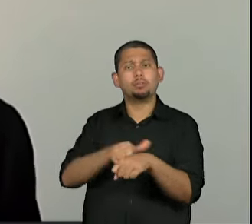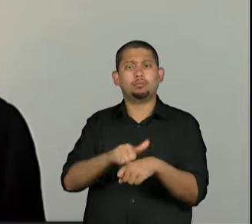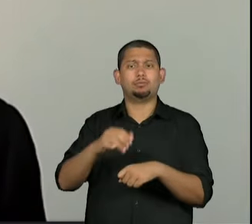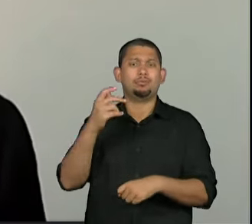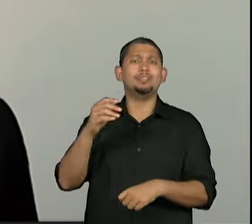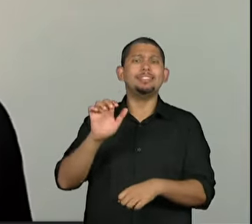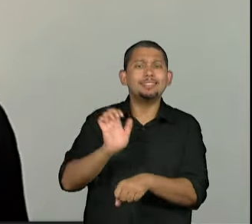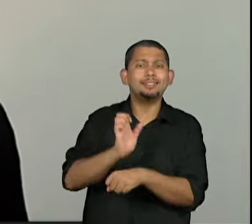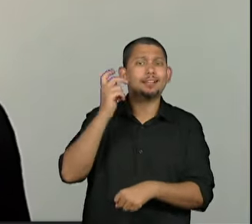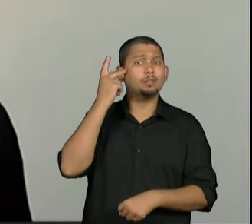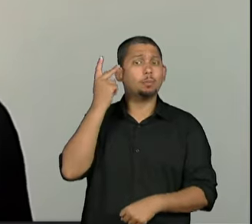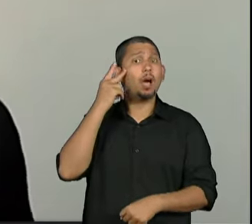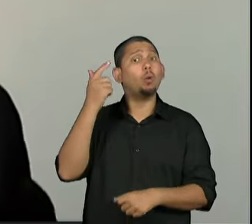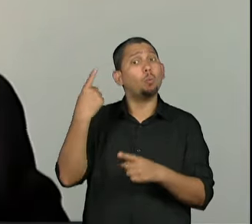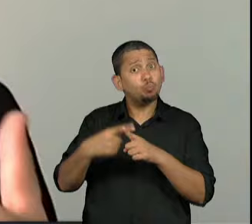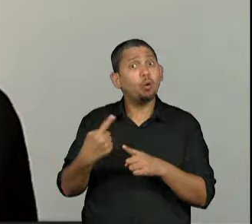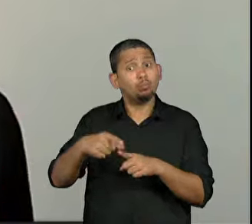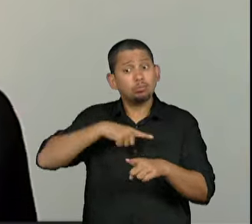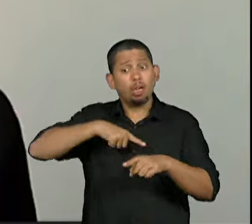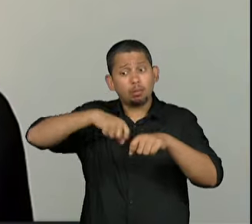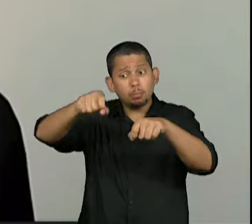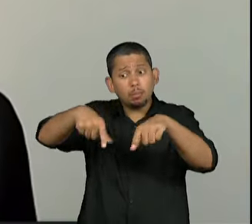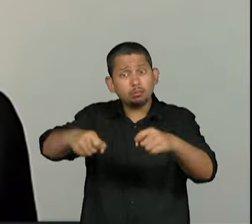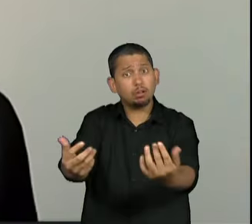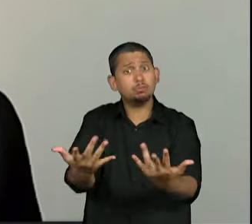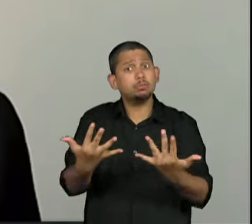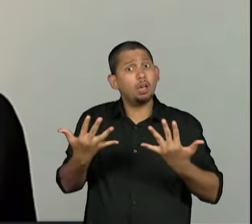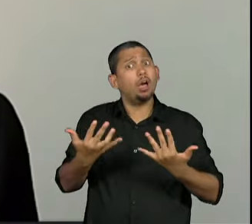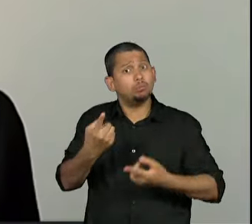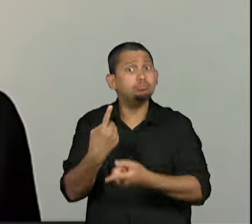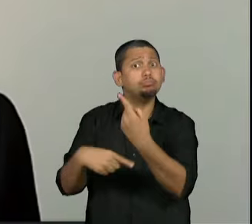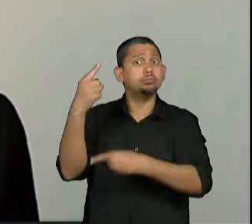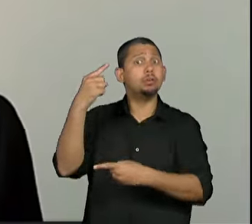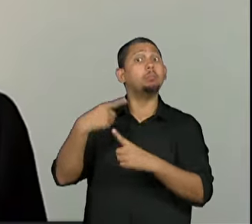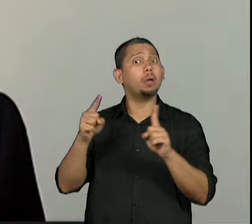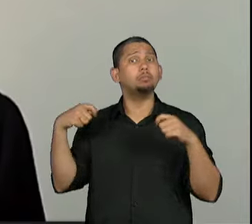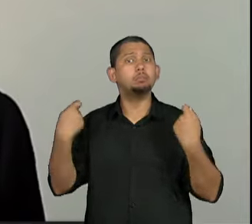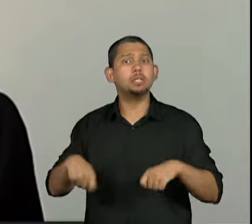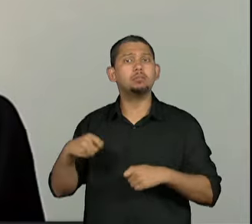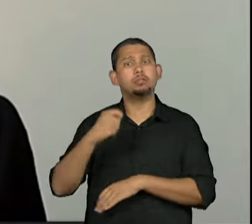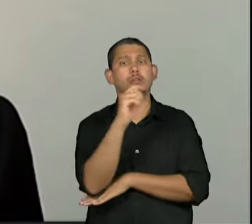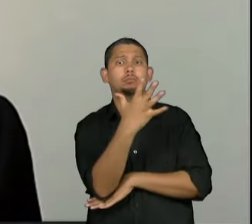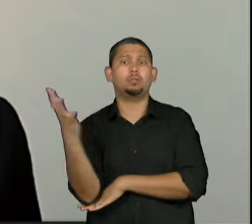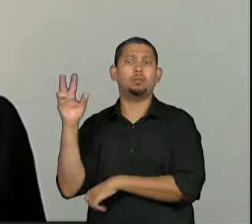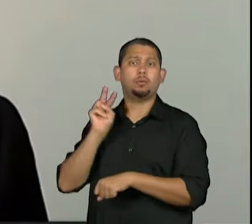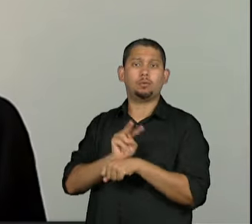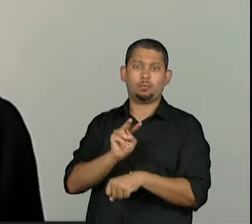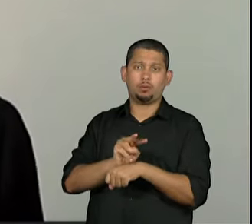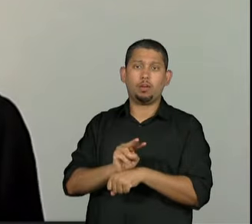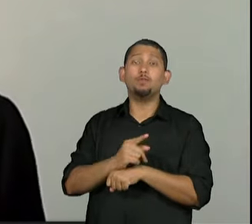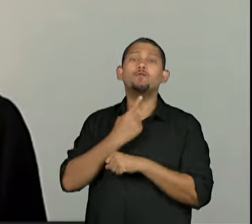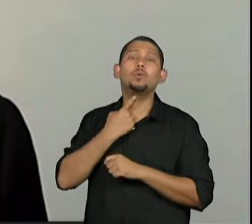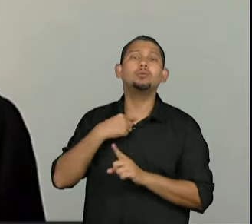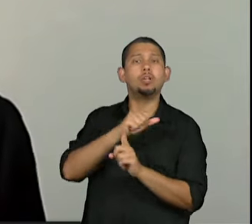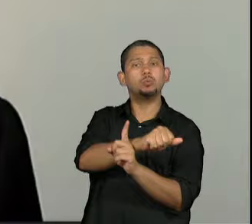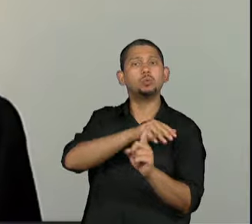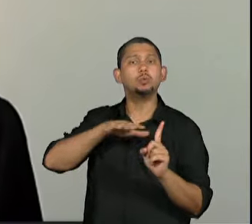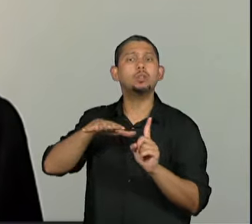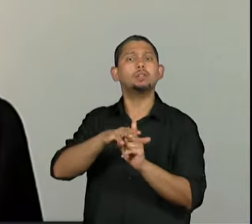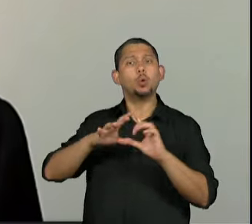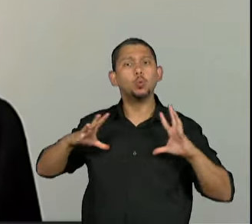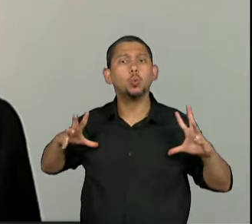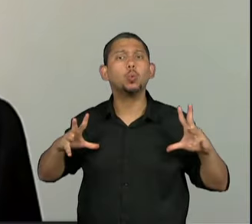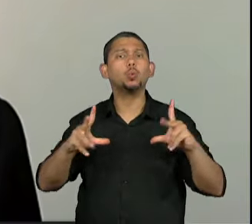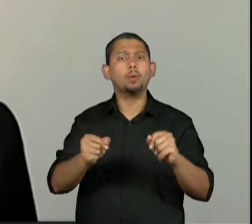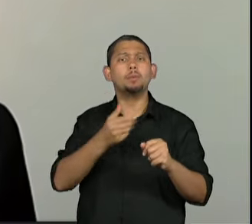muito produtivo agriculamente, nós temos uma meta que é colocar a sociedade inteira a buscar os